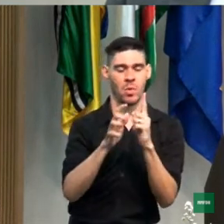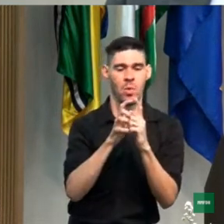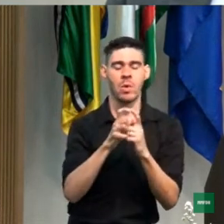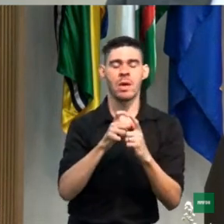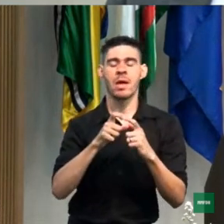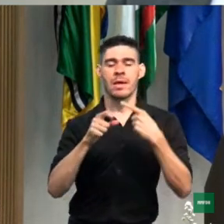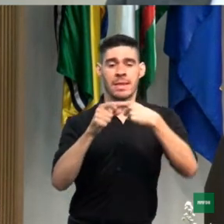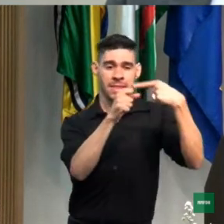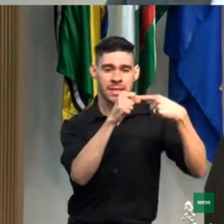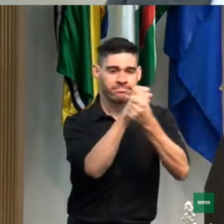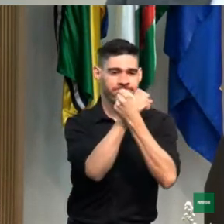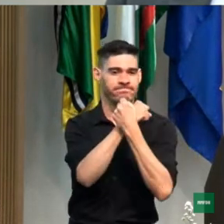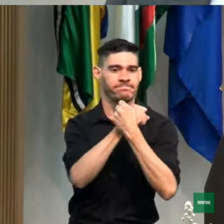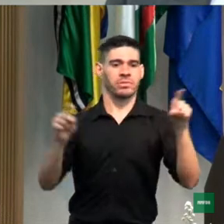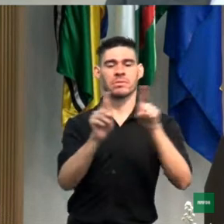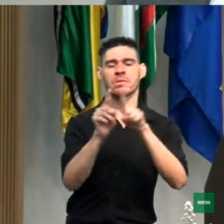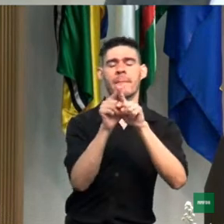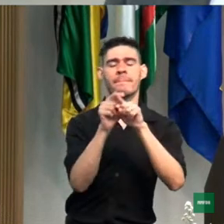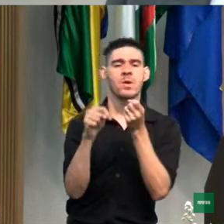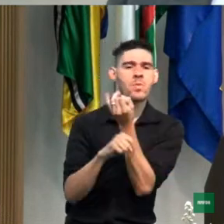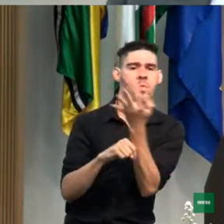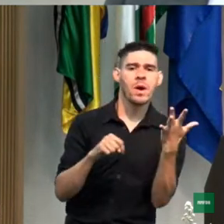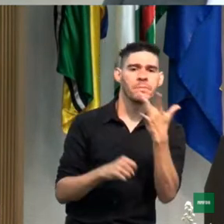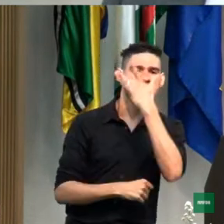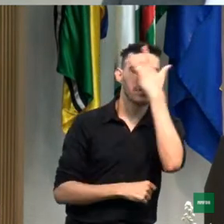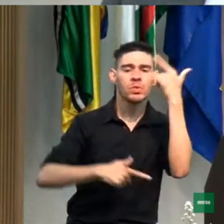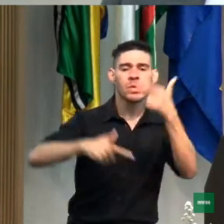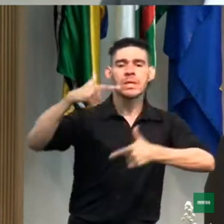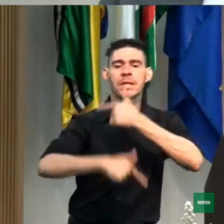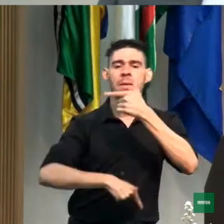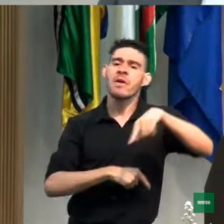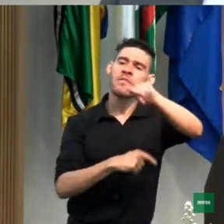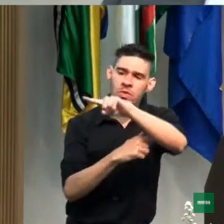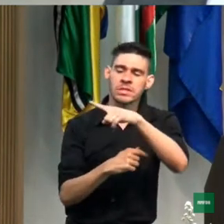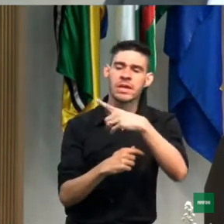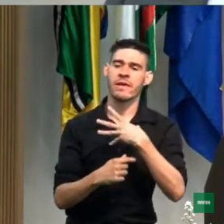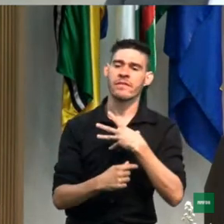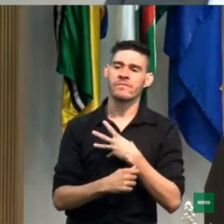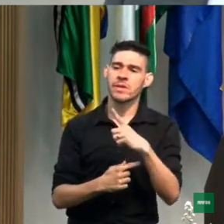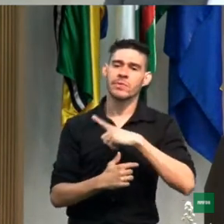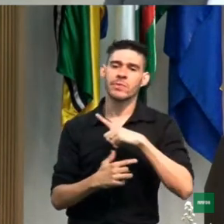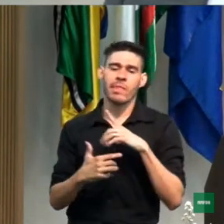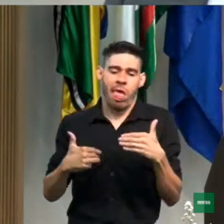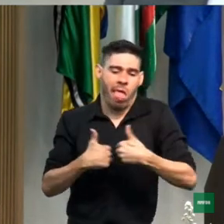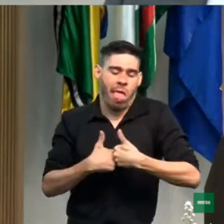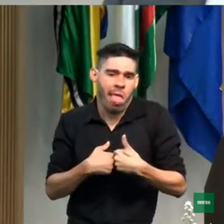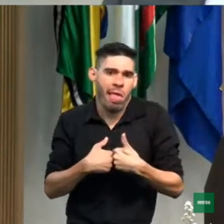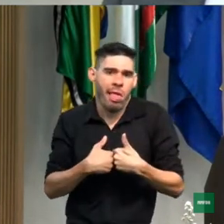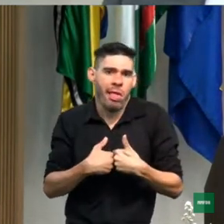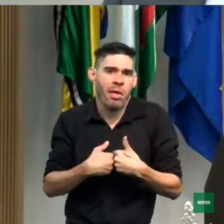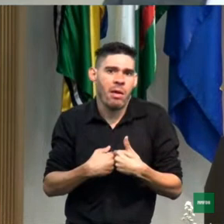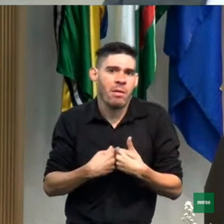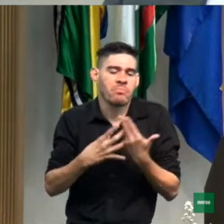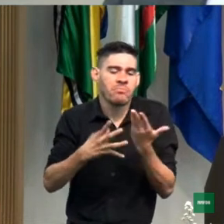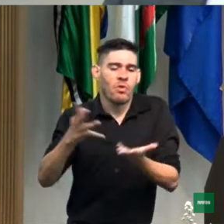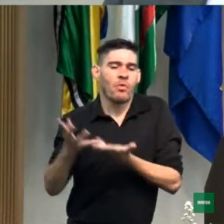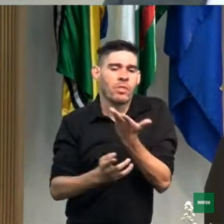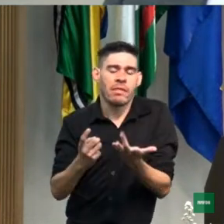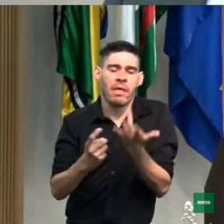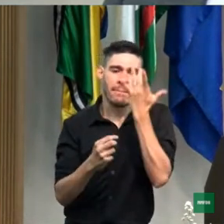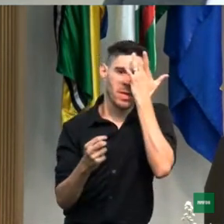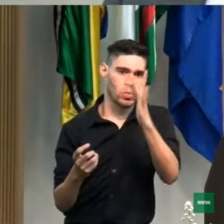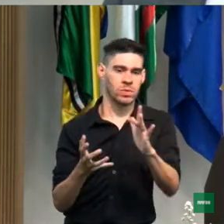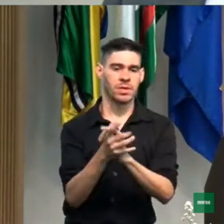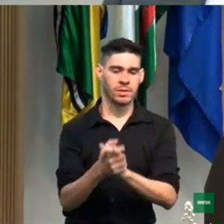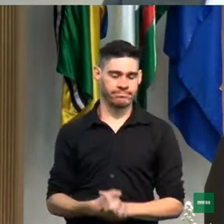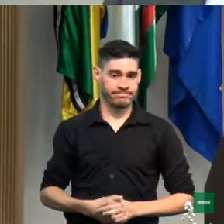Quantos empregados vocês têm que tem uma criança com autismo? E a gente não está sabendo lidar com isso. Não está na hora da gente começar a falar sobre